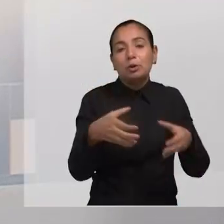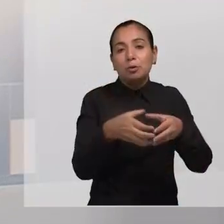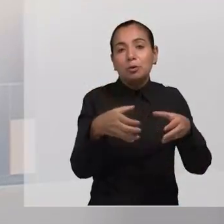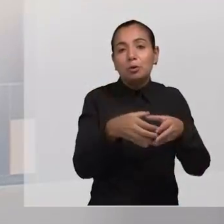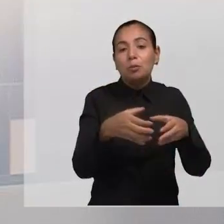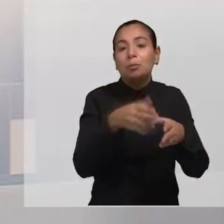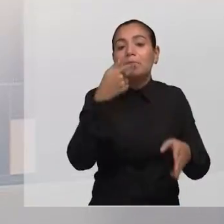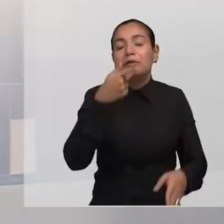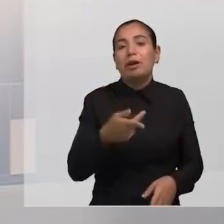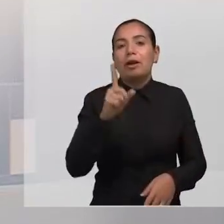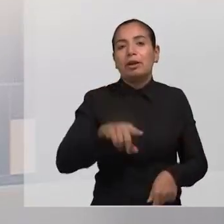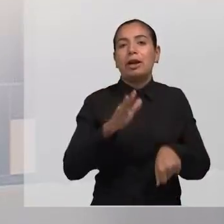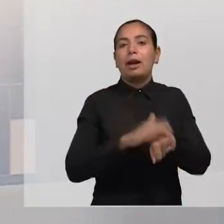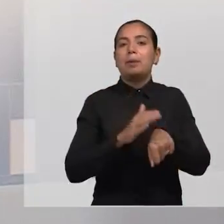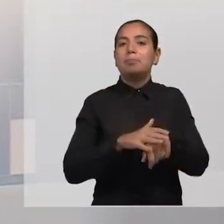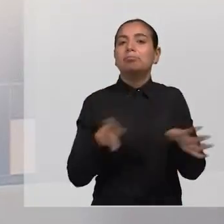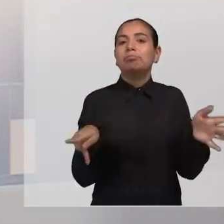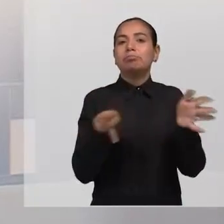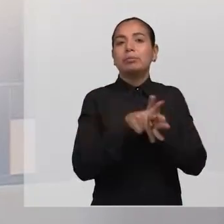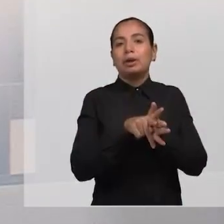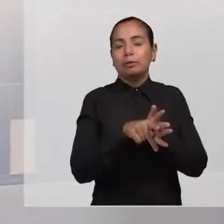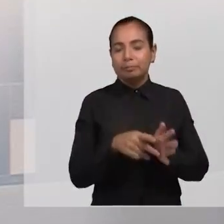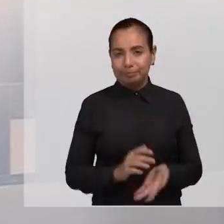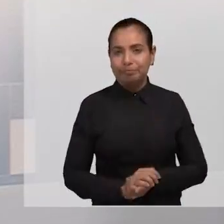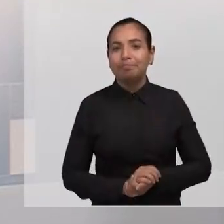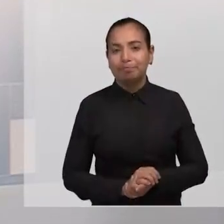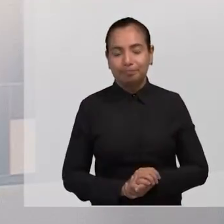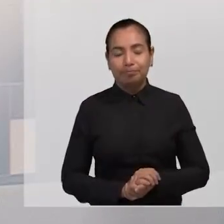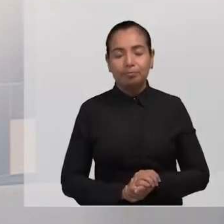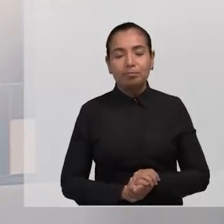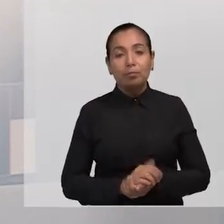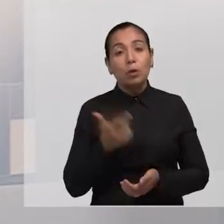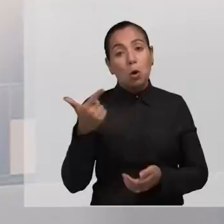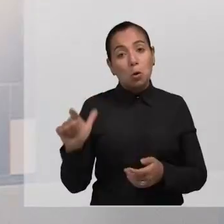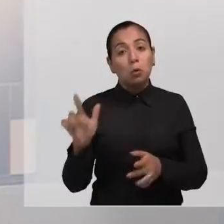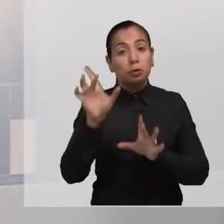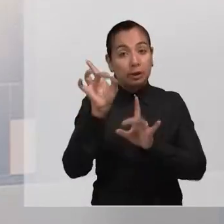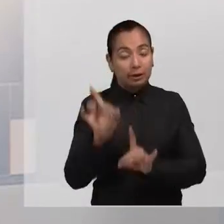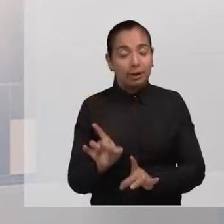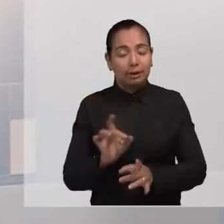um empresário, Luiz Eduardo Girão. O